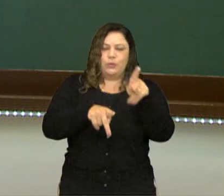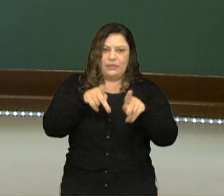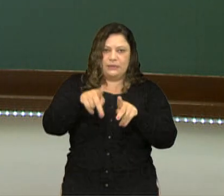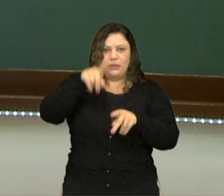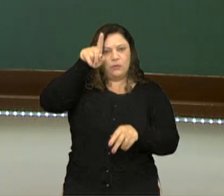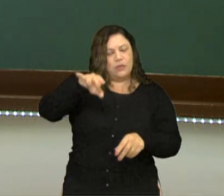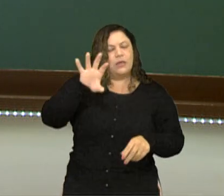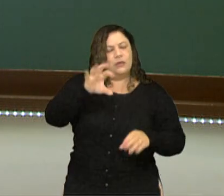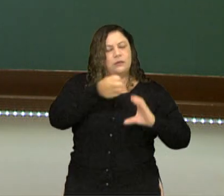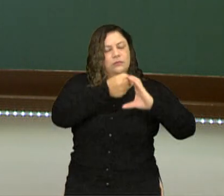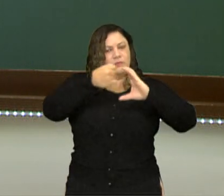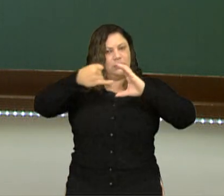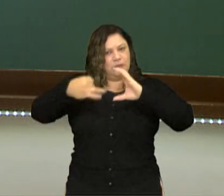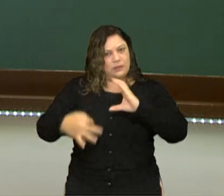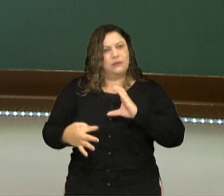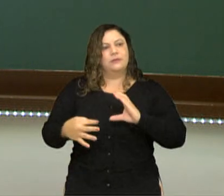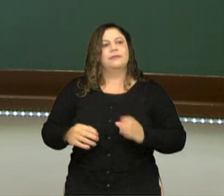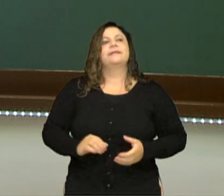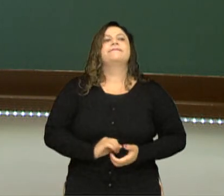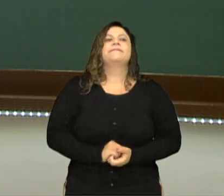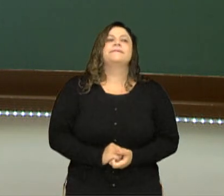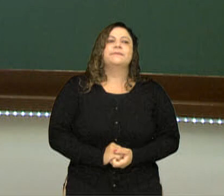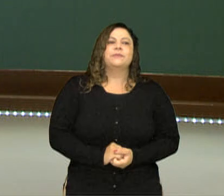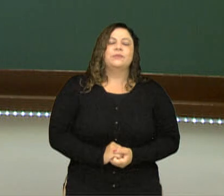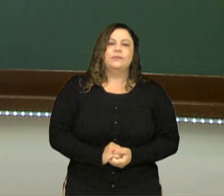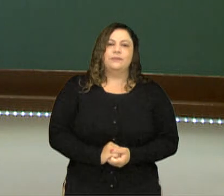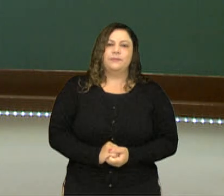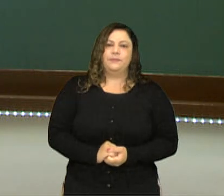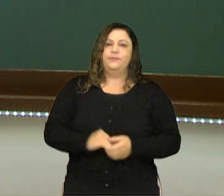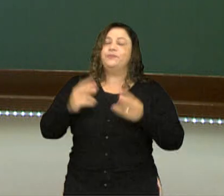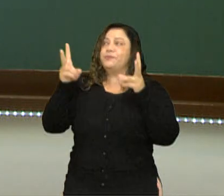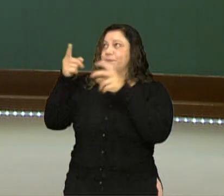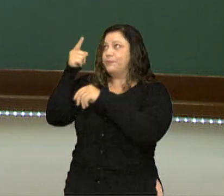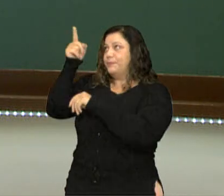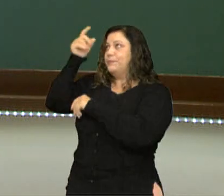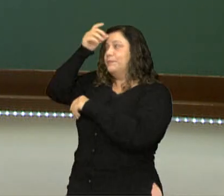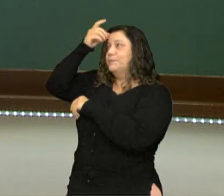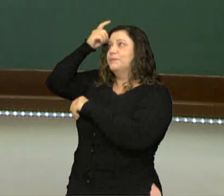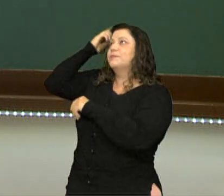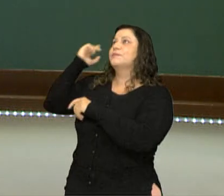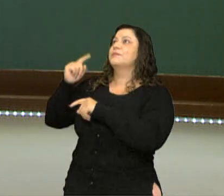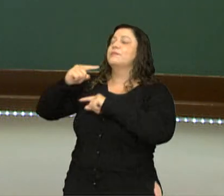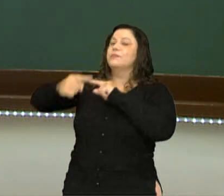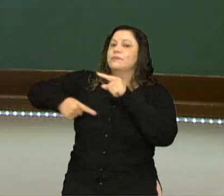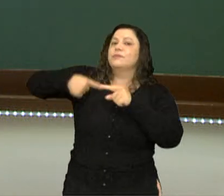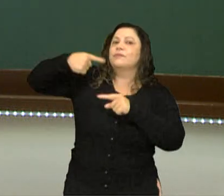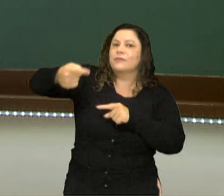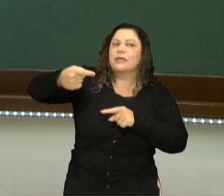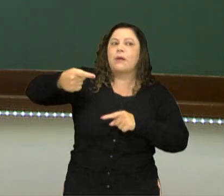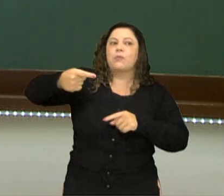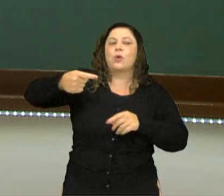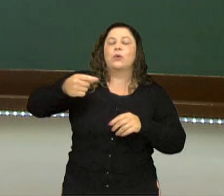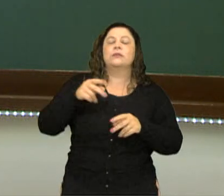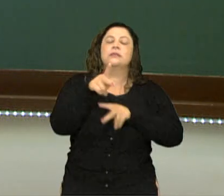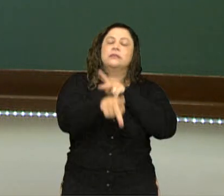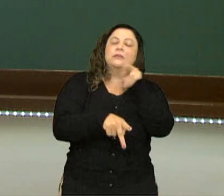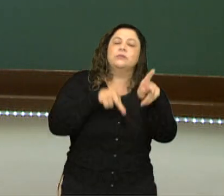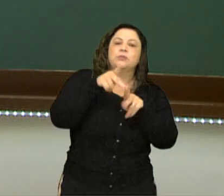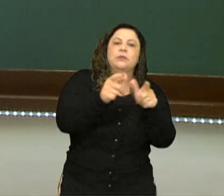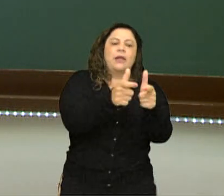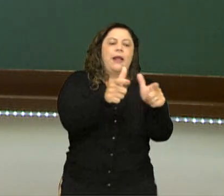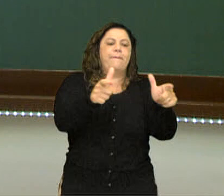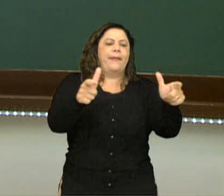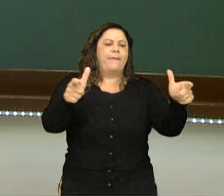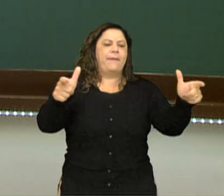vai caracterizar a urbanização. E aí aqui, na década seguinte, a população urbana já havia superado a rural e